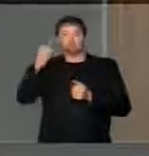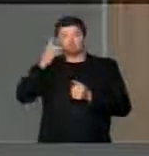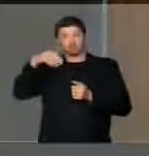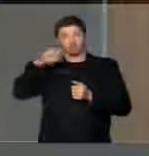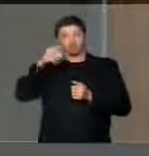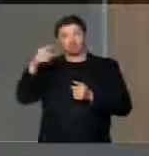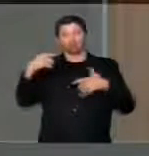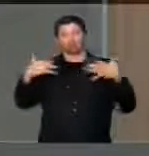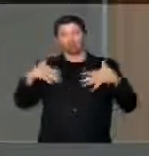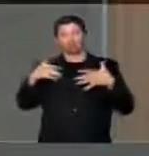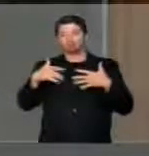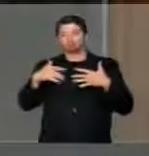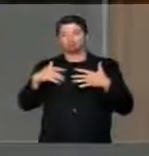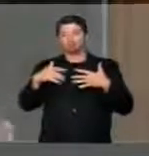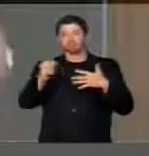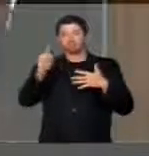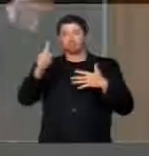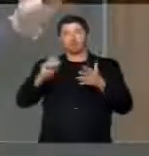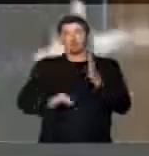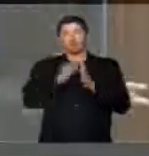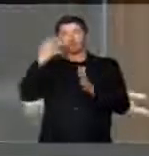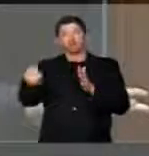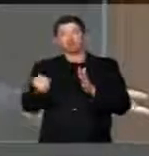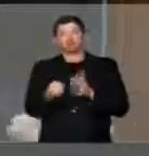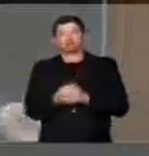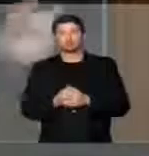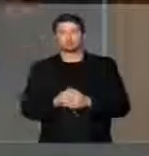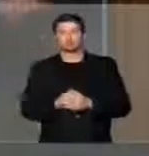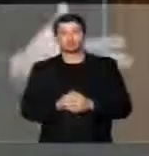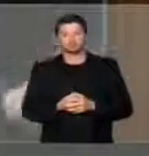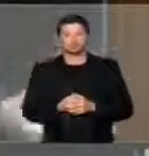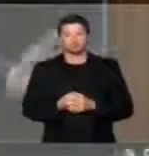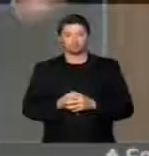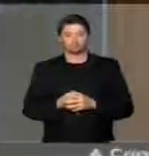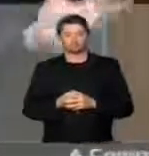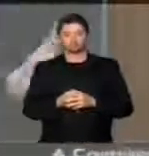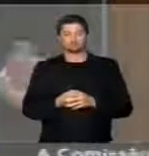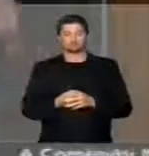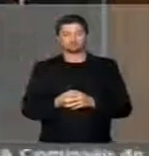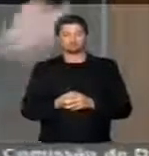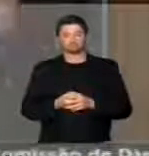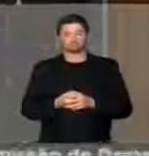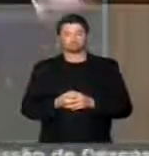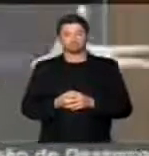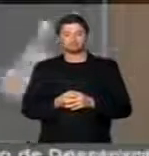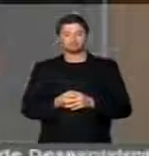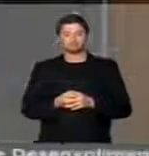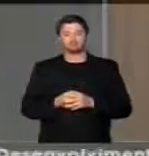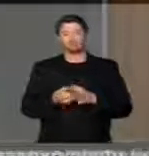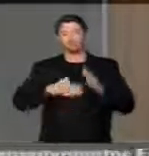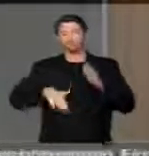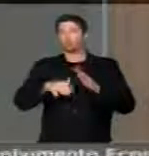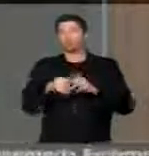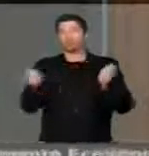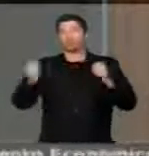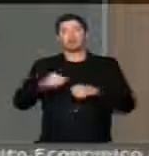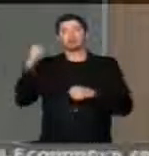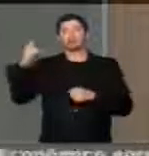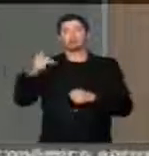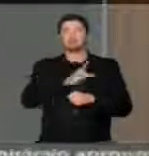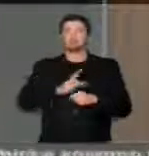acordo, e que essa conspiração e esse golpe, sim, restabeleceria as condições pré-impeachment, o